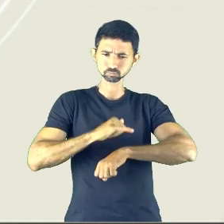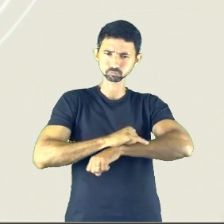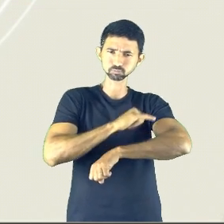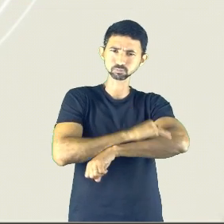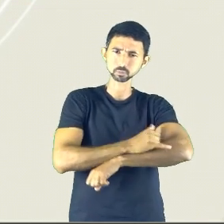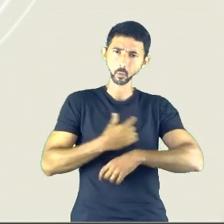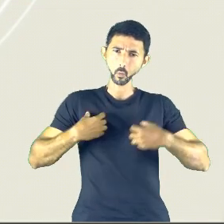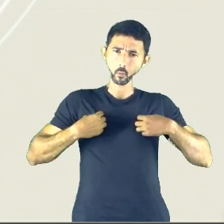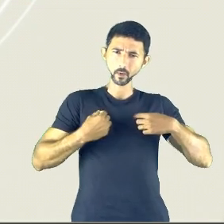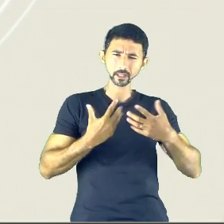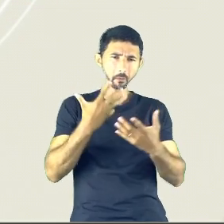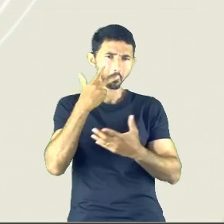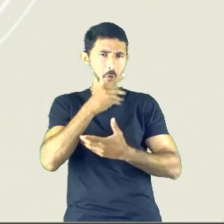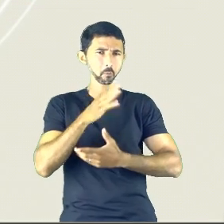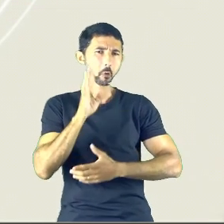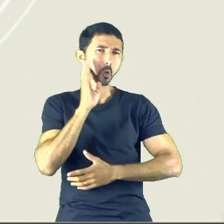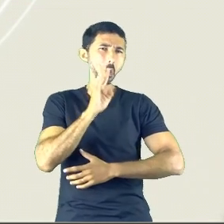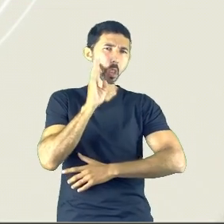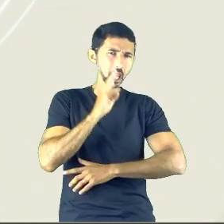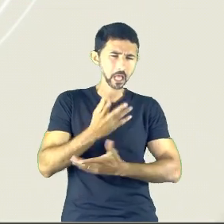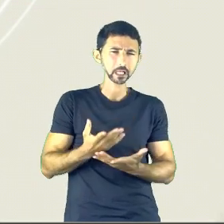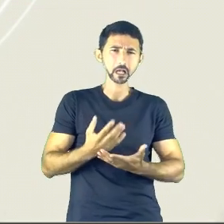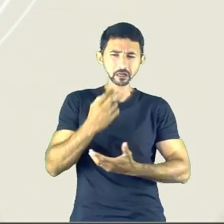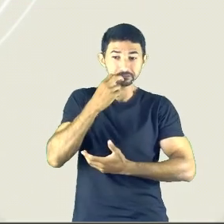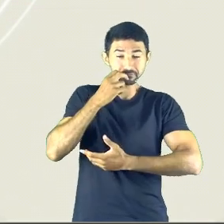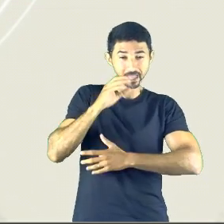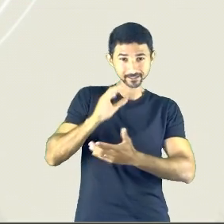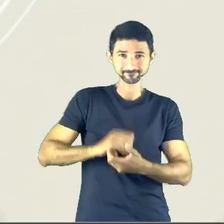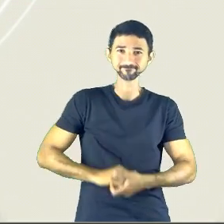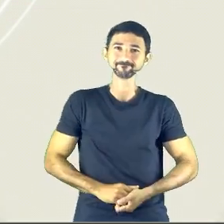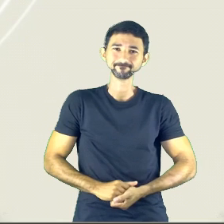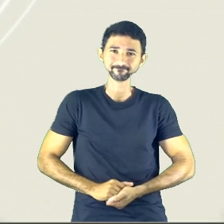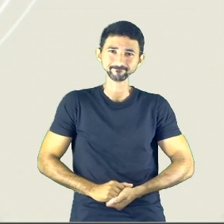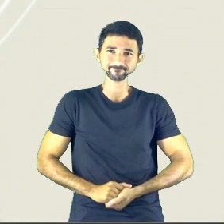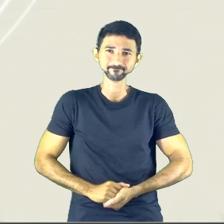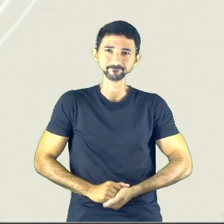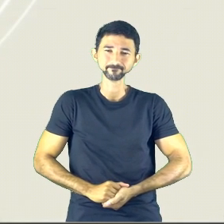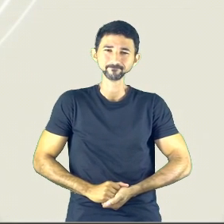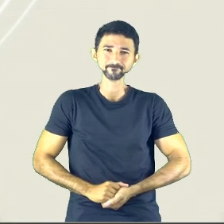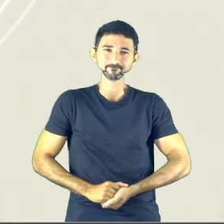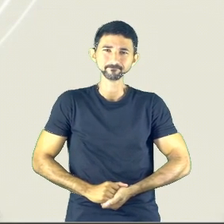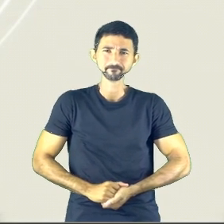aspecto, gordo, o pelo lustroso, estou até com inveja.